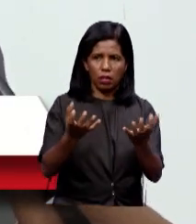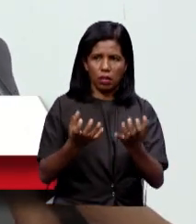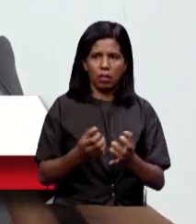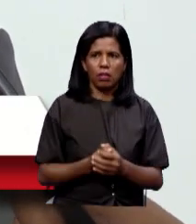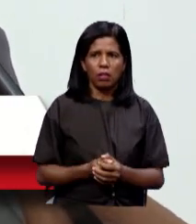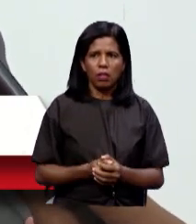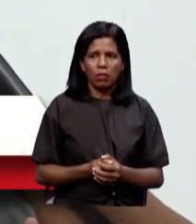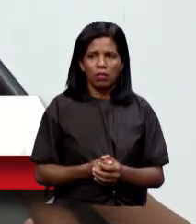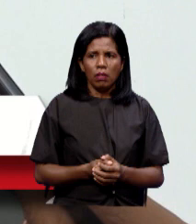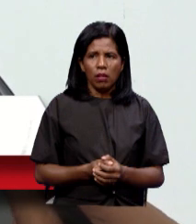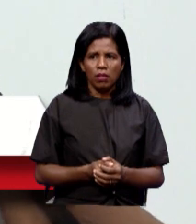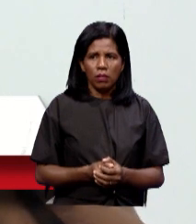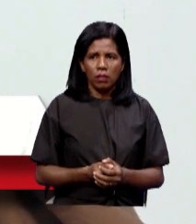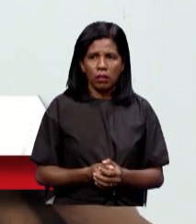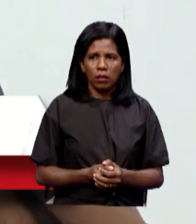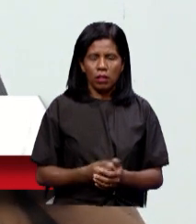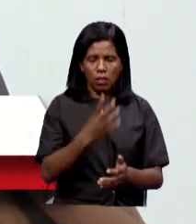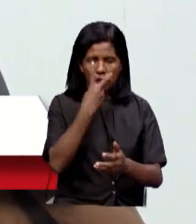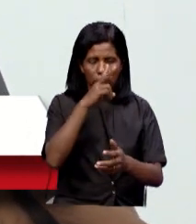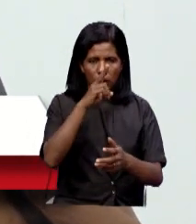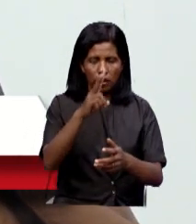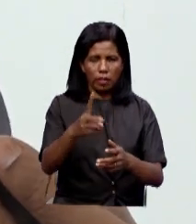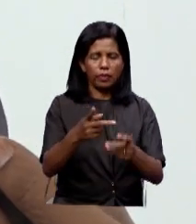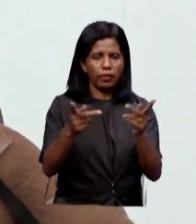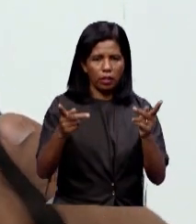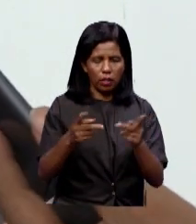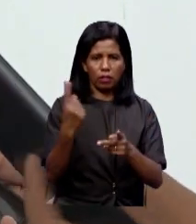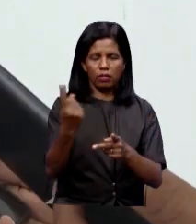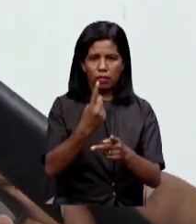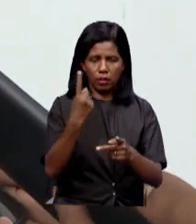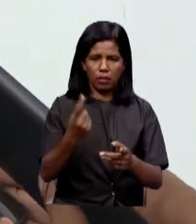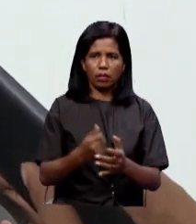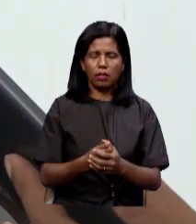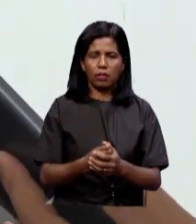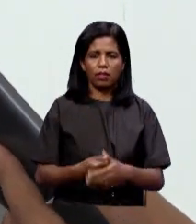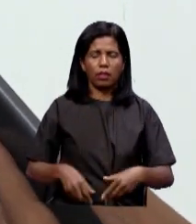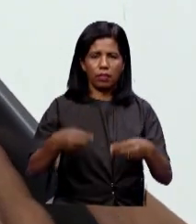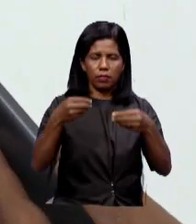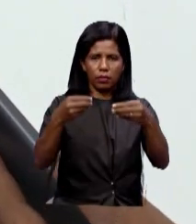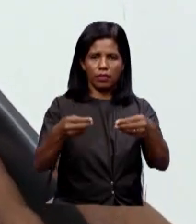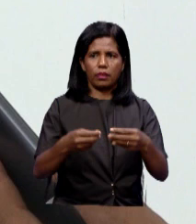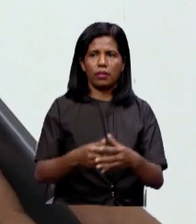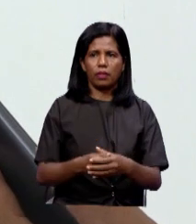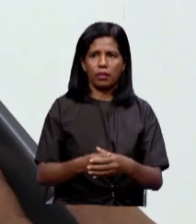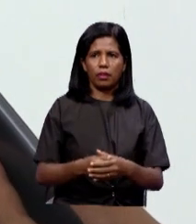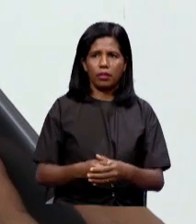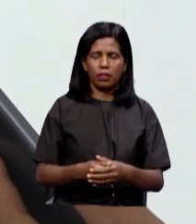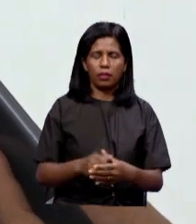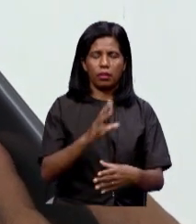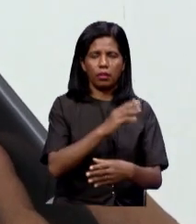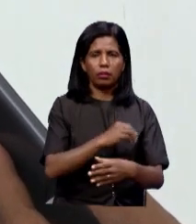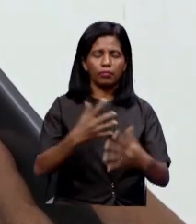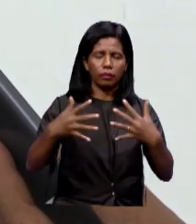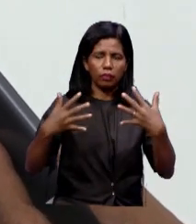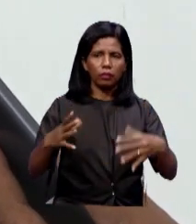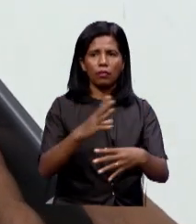halo. Montagem da exposição permanente IDNB Maca dedica a guerra tradicionais contra